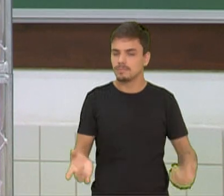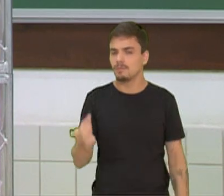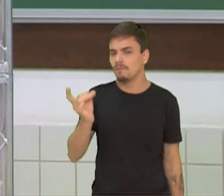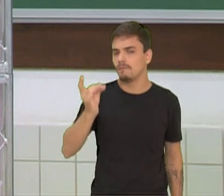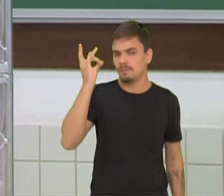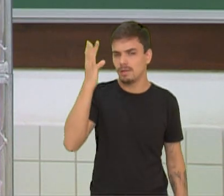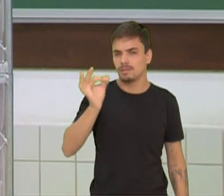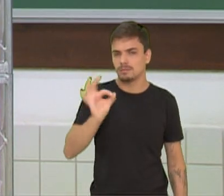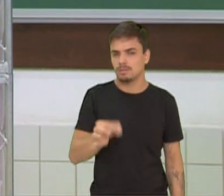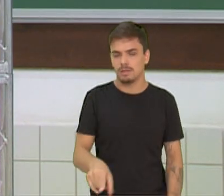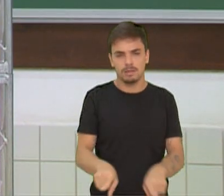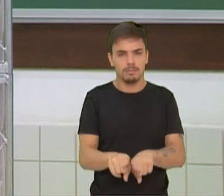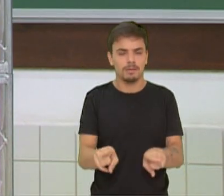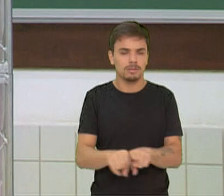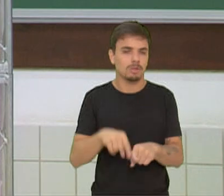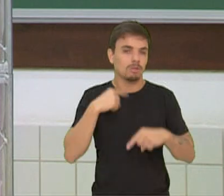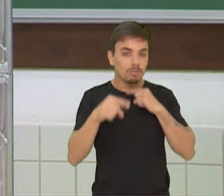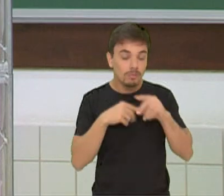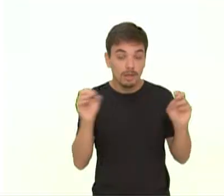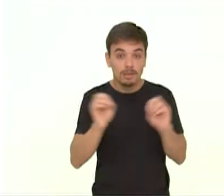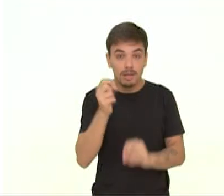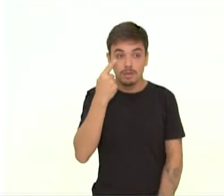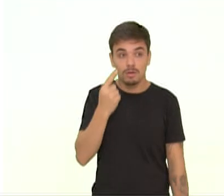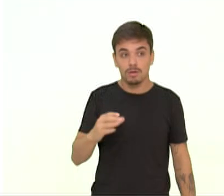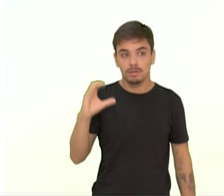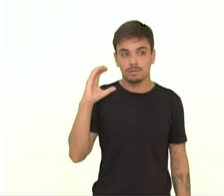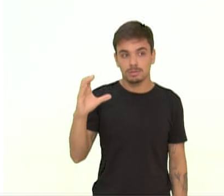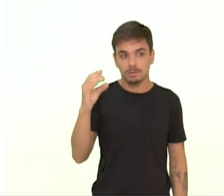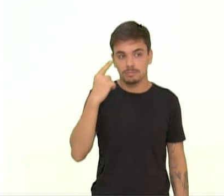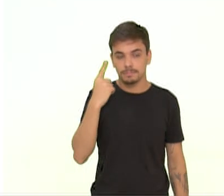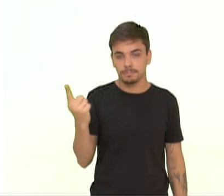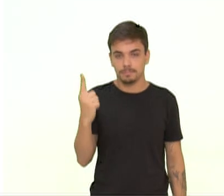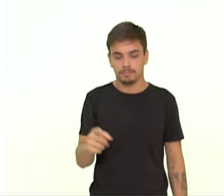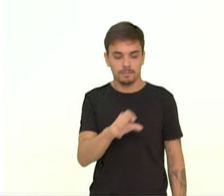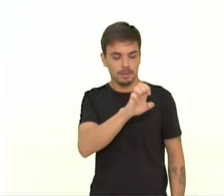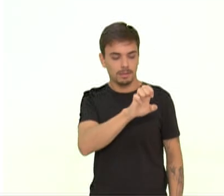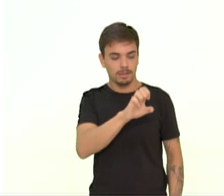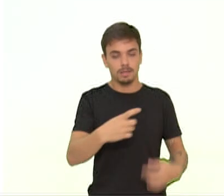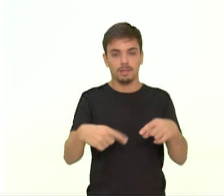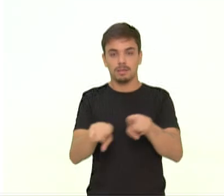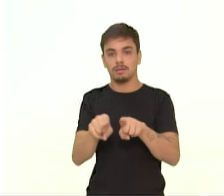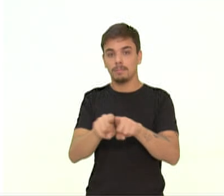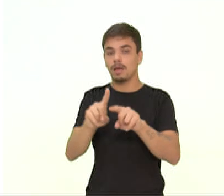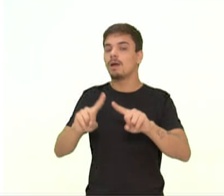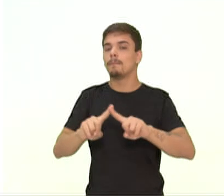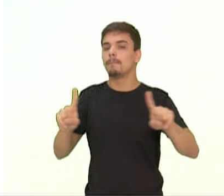Facinho lá, né, pessoal? Sem dúvida nenhuma, C, e mas, né?